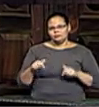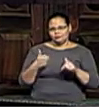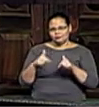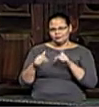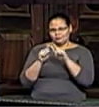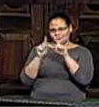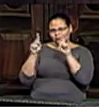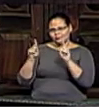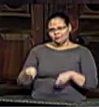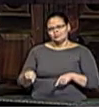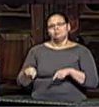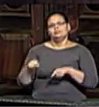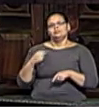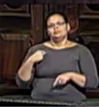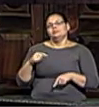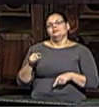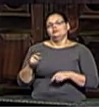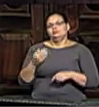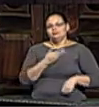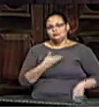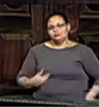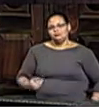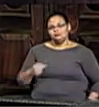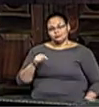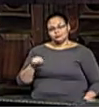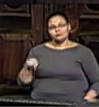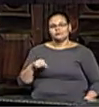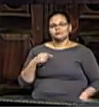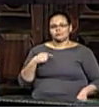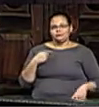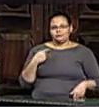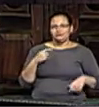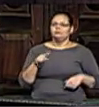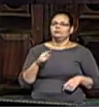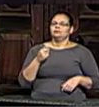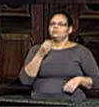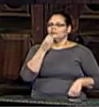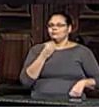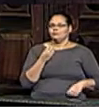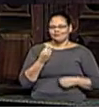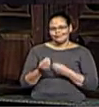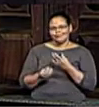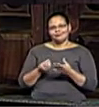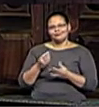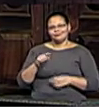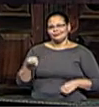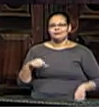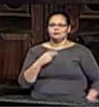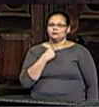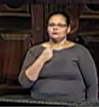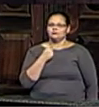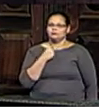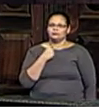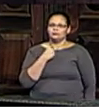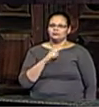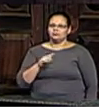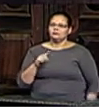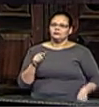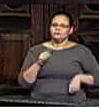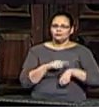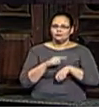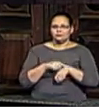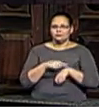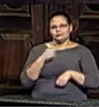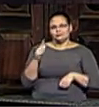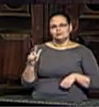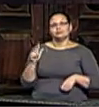servidores, exatamente porque nós merecemos esses benefícios, que nós não podemos de uma hora para